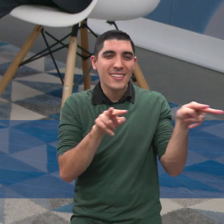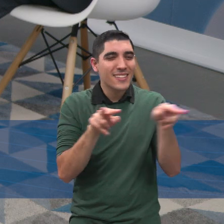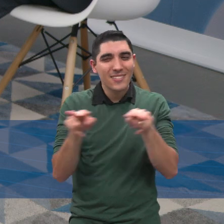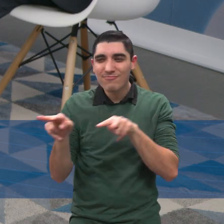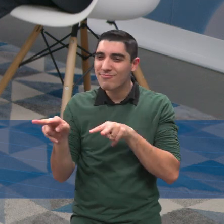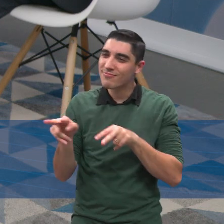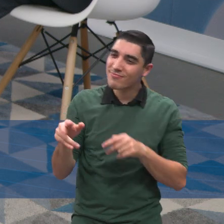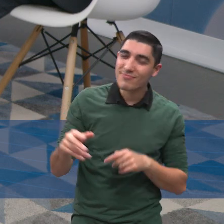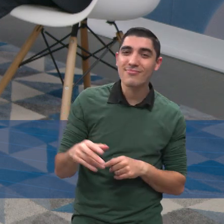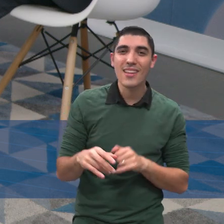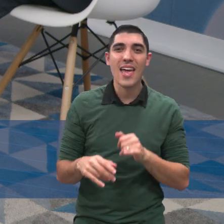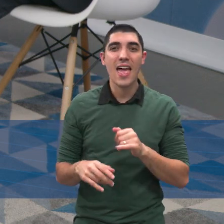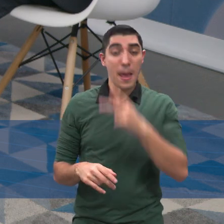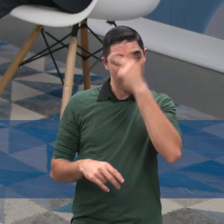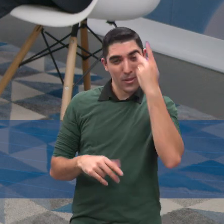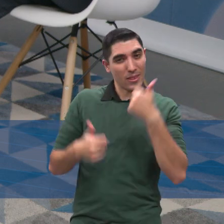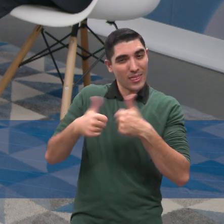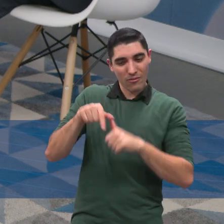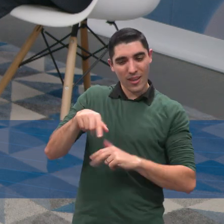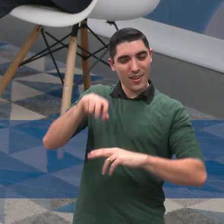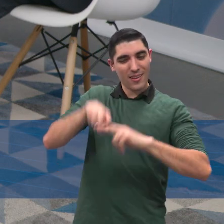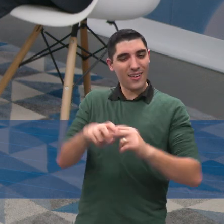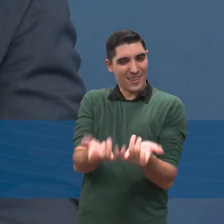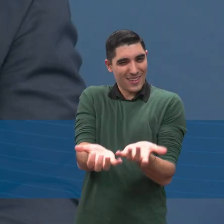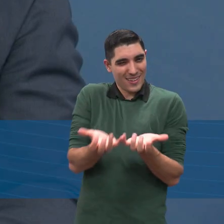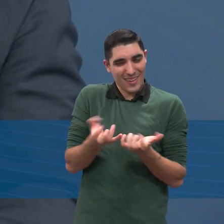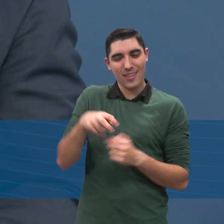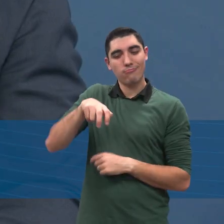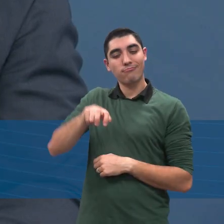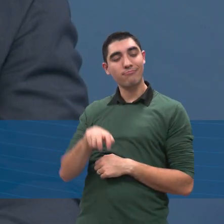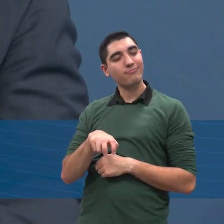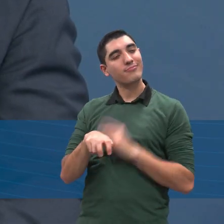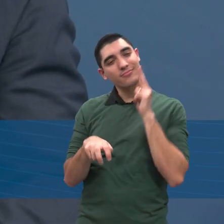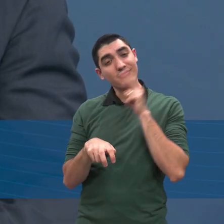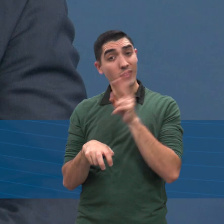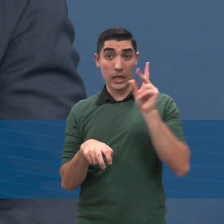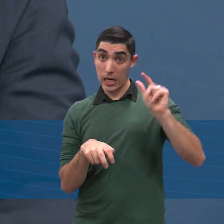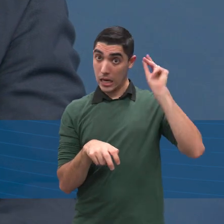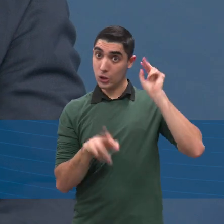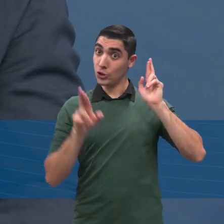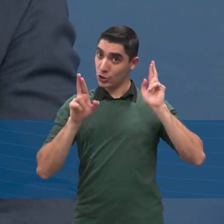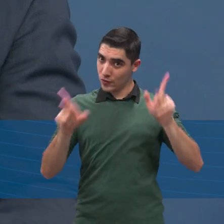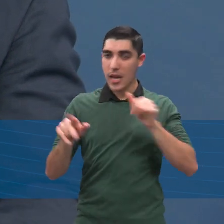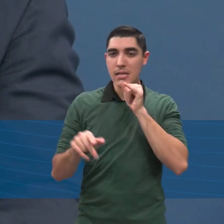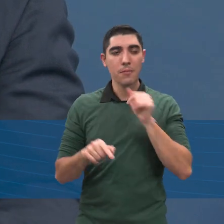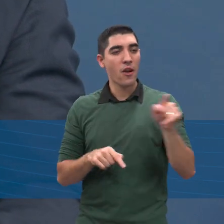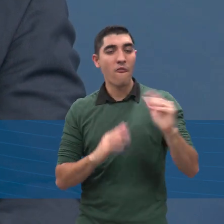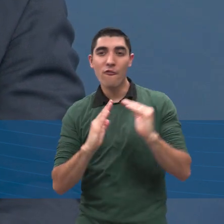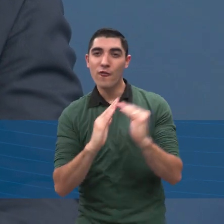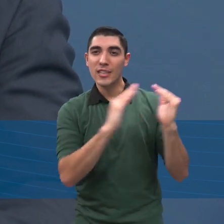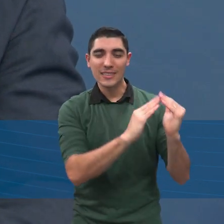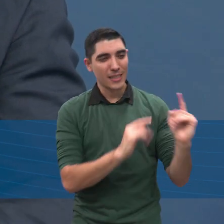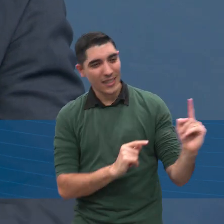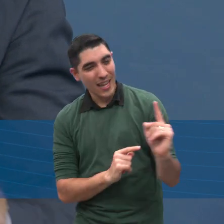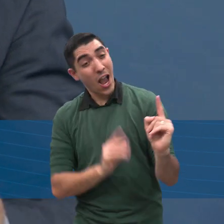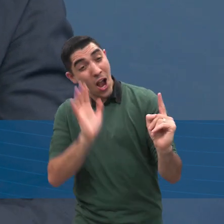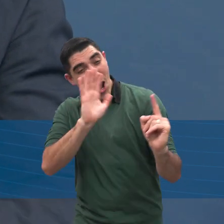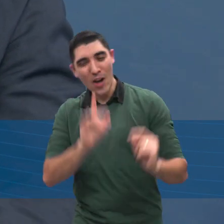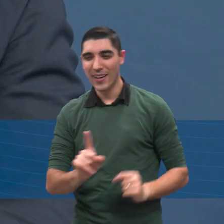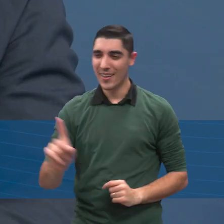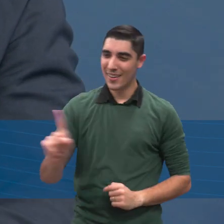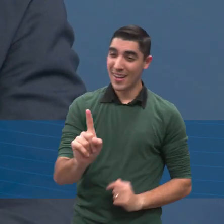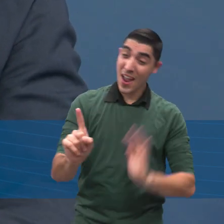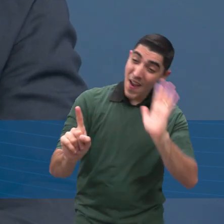vista, você tinha uma. Daí a pessoa está na varanda ali dela, né? O tempo era diferente. Aí passa o vizinho, passa alguém,